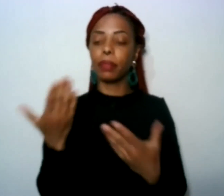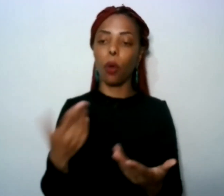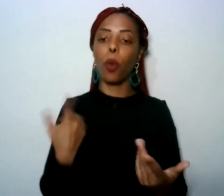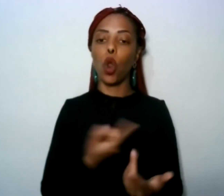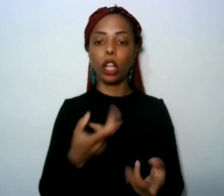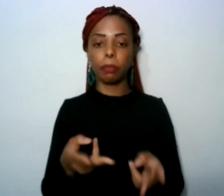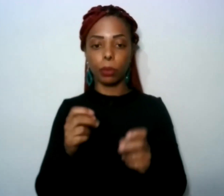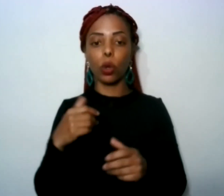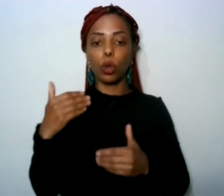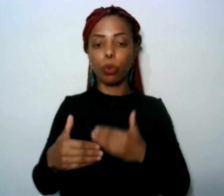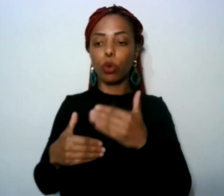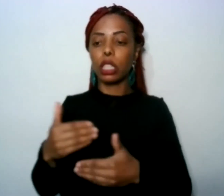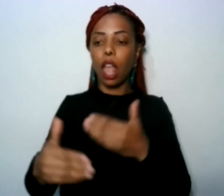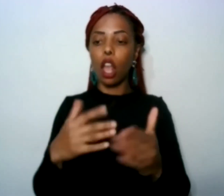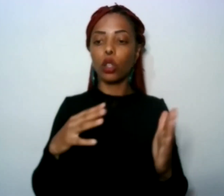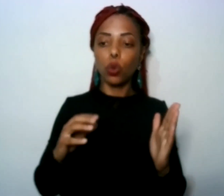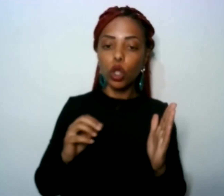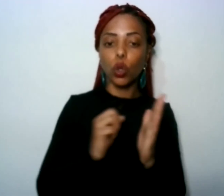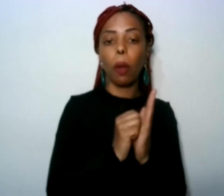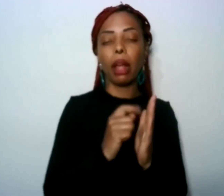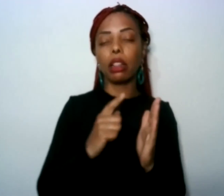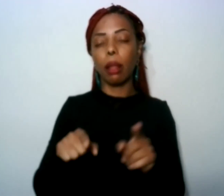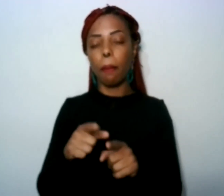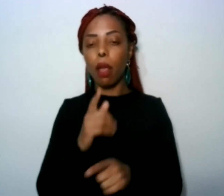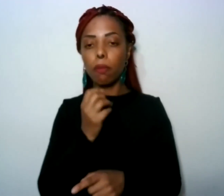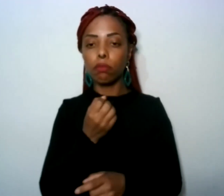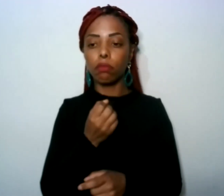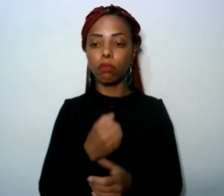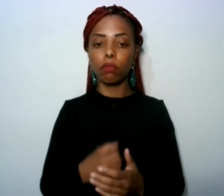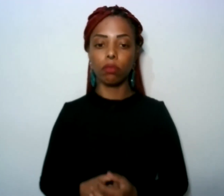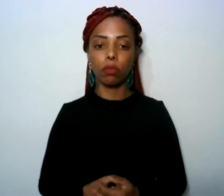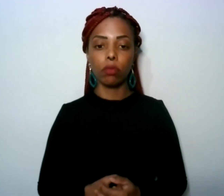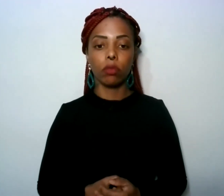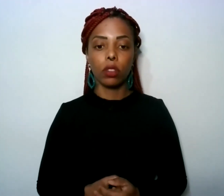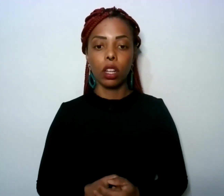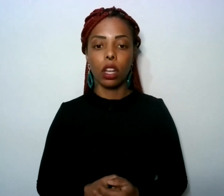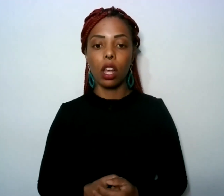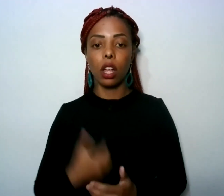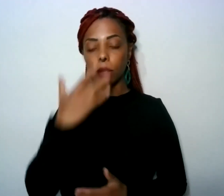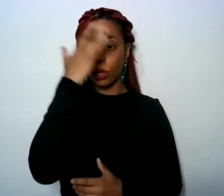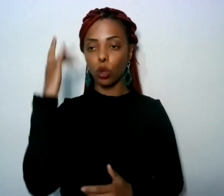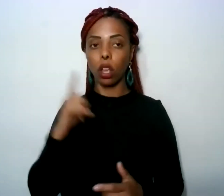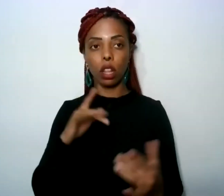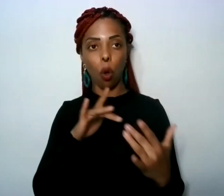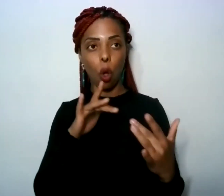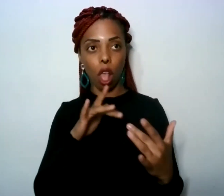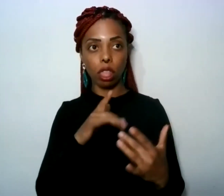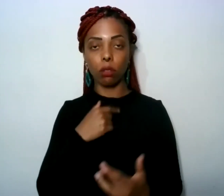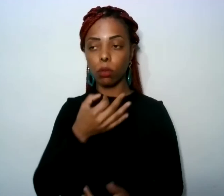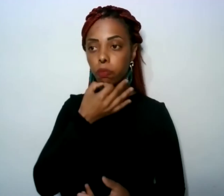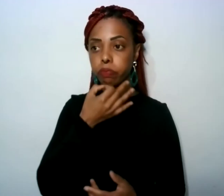processos de tombamento e dos relatos das pessoas associadas à biblioteca são muitos relatos